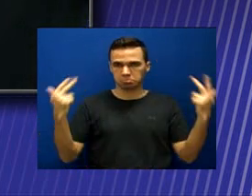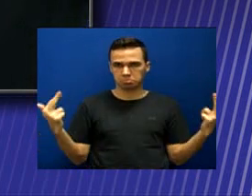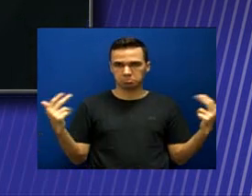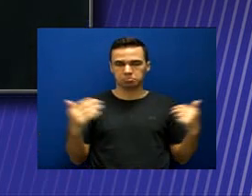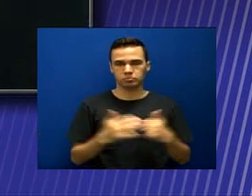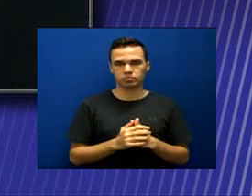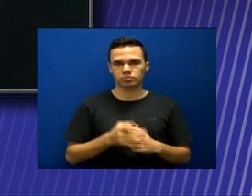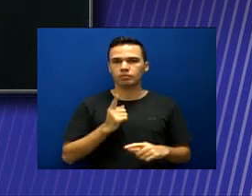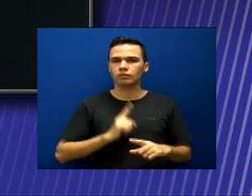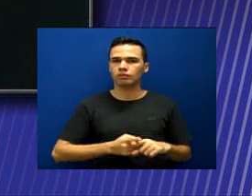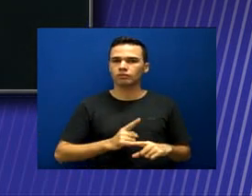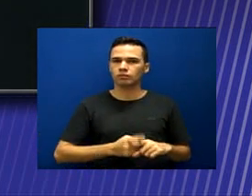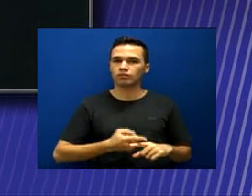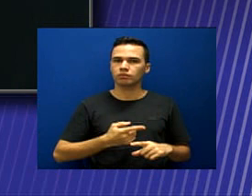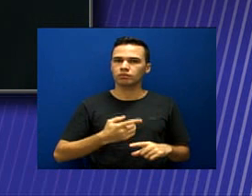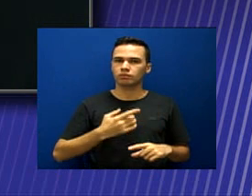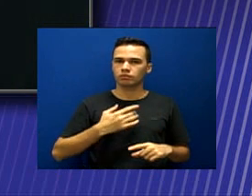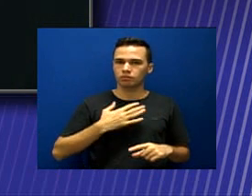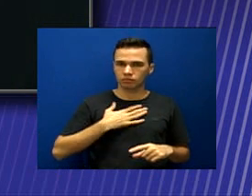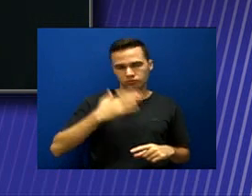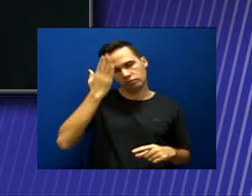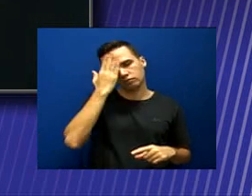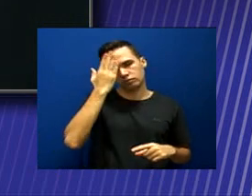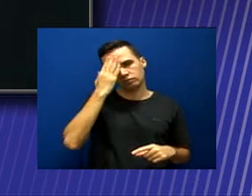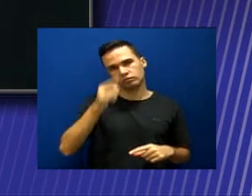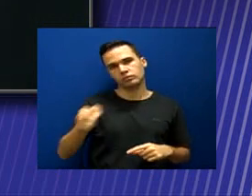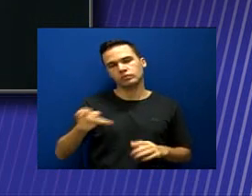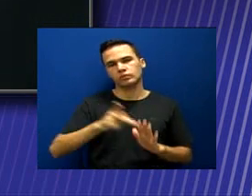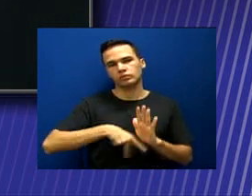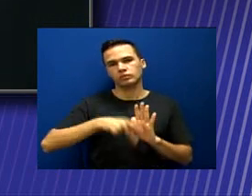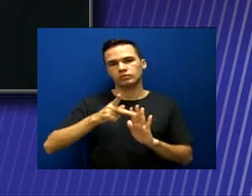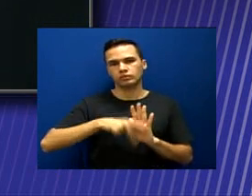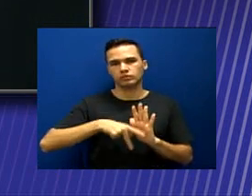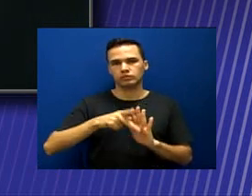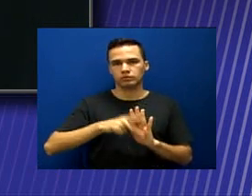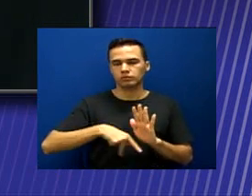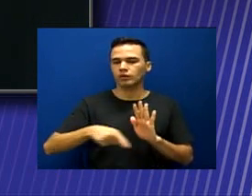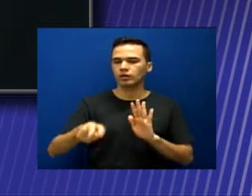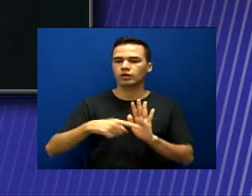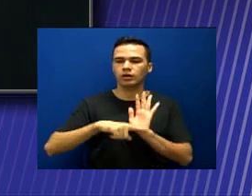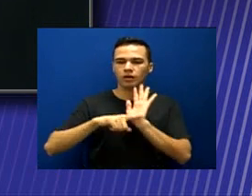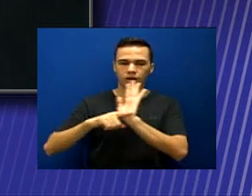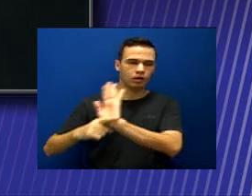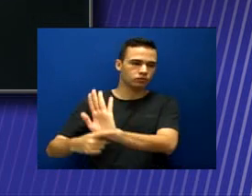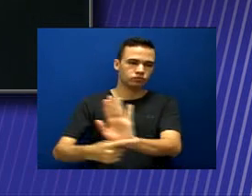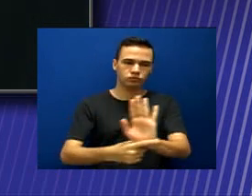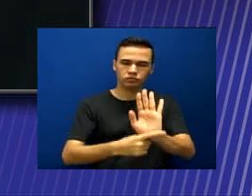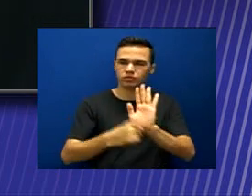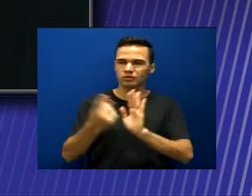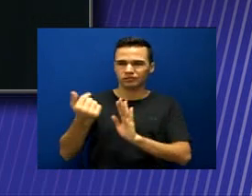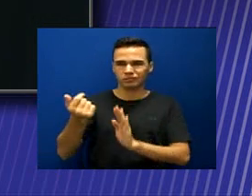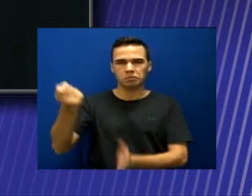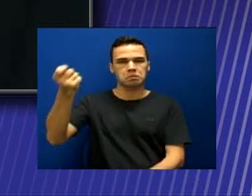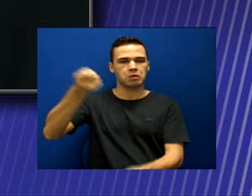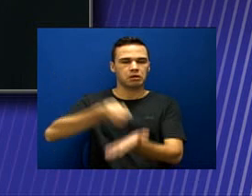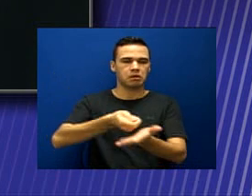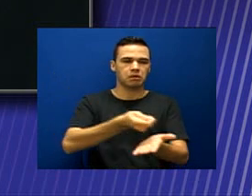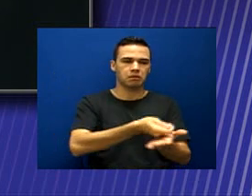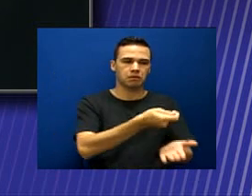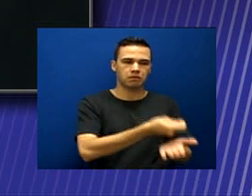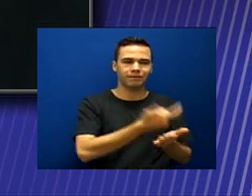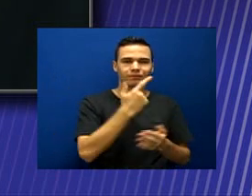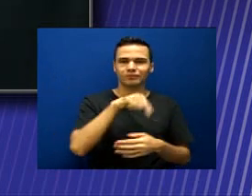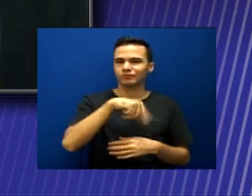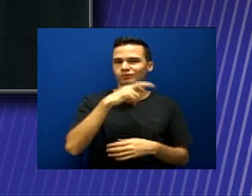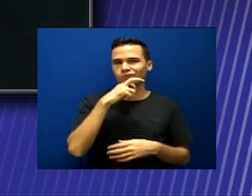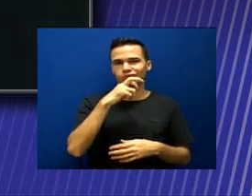projeto, porque eu sei que ele poderá representar a vinda de muitos recursos. E Sorocaba está carente